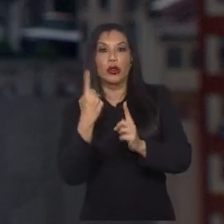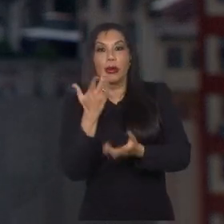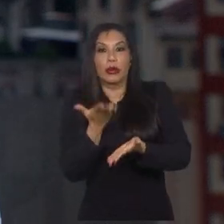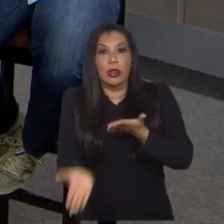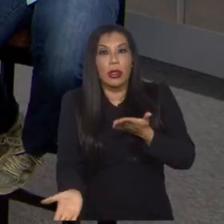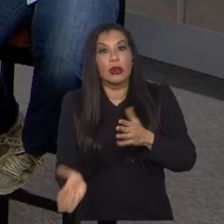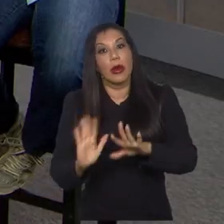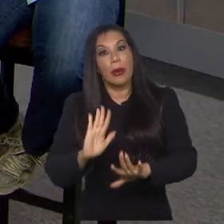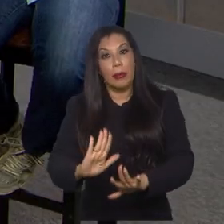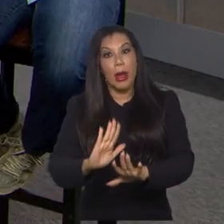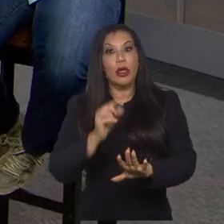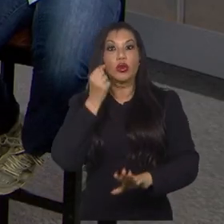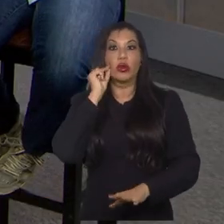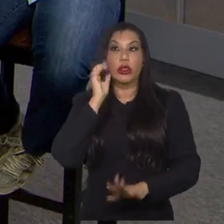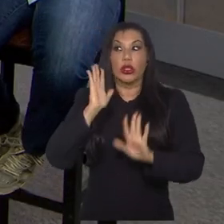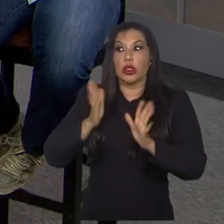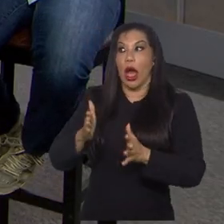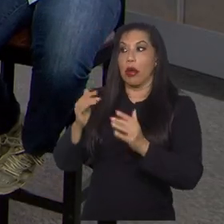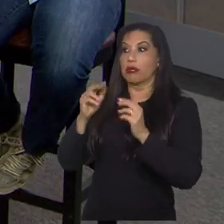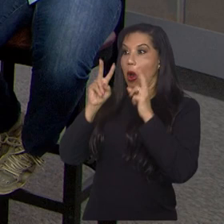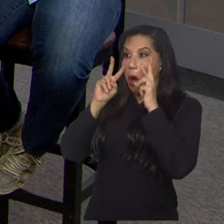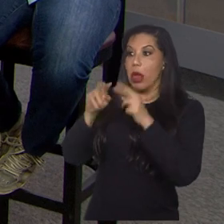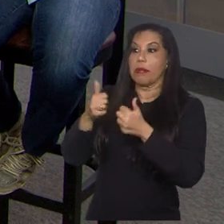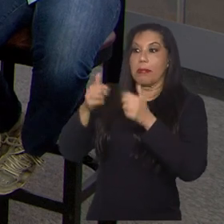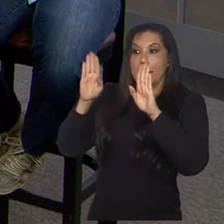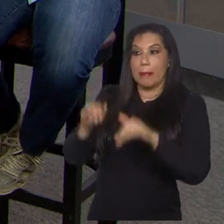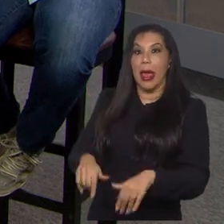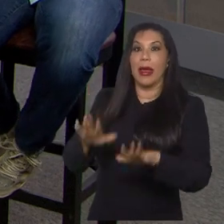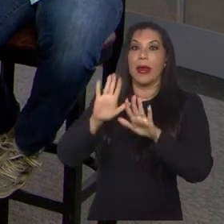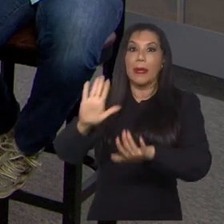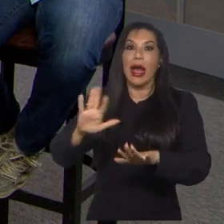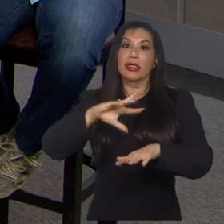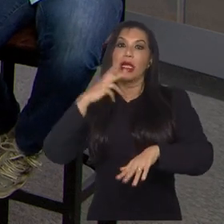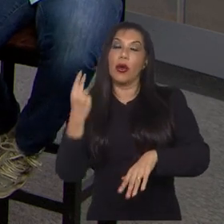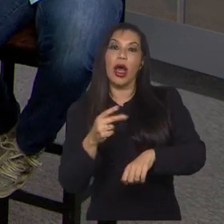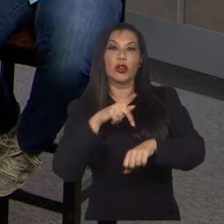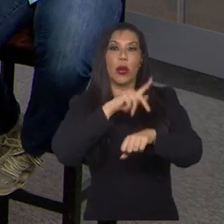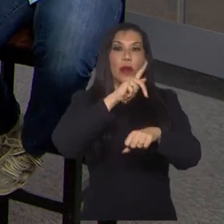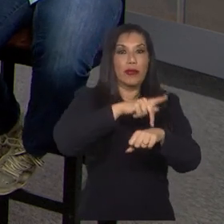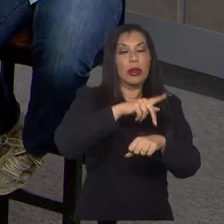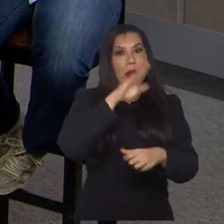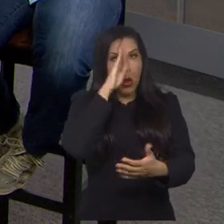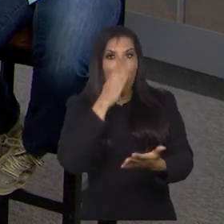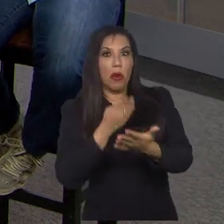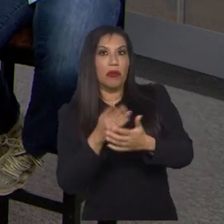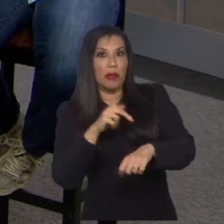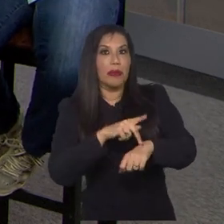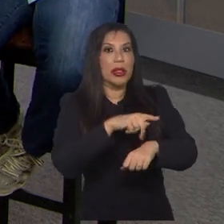Suíça chegue com respeito. Mas eu acho que a Filipinas vai ser a azarona da Copa, eu tô apostando nisso.